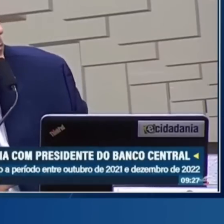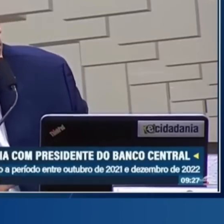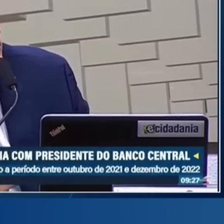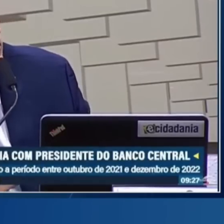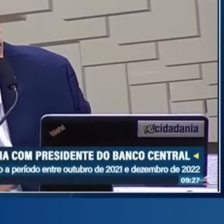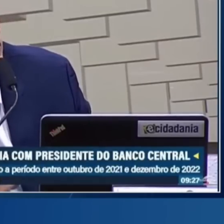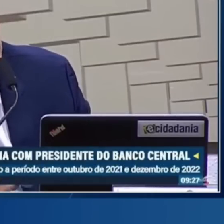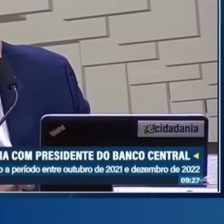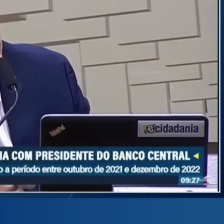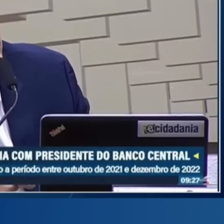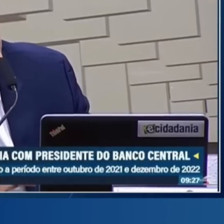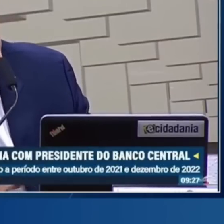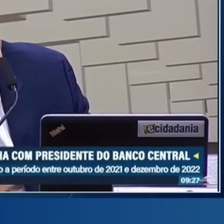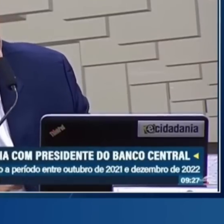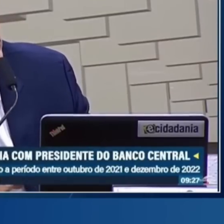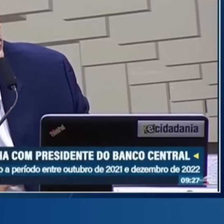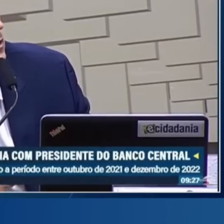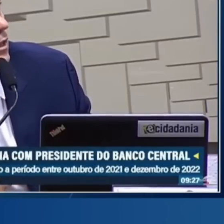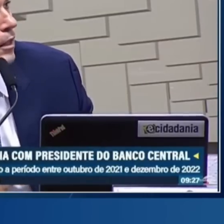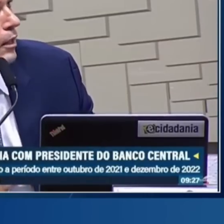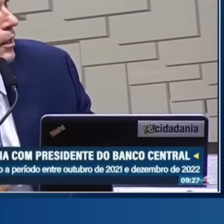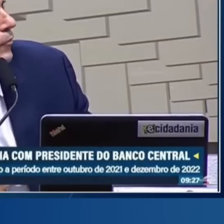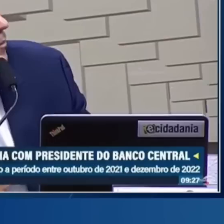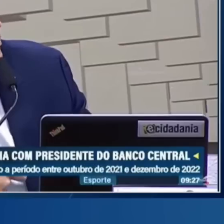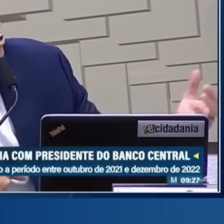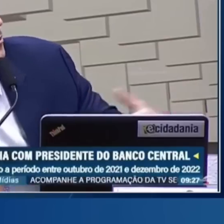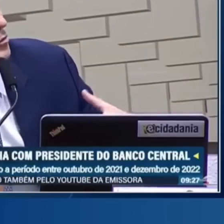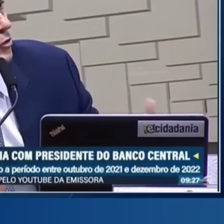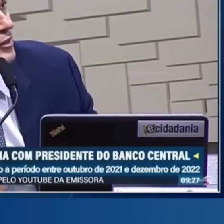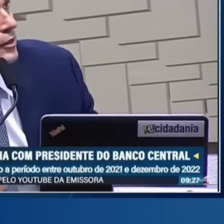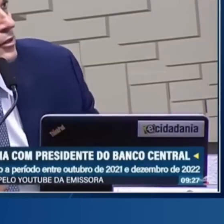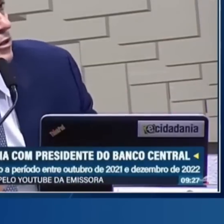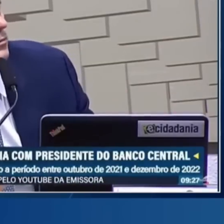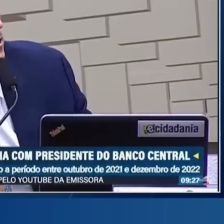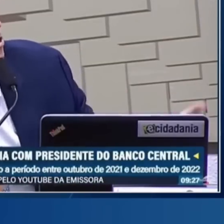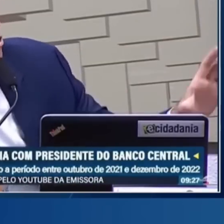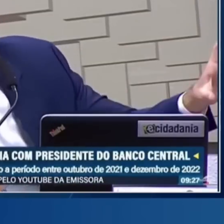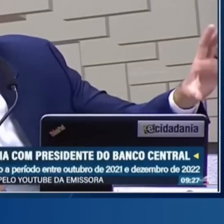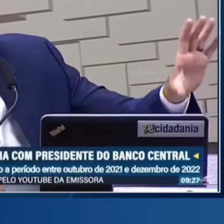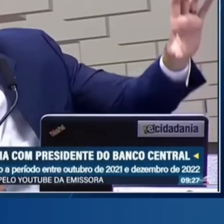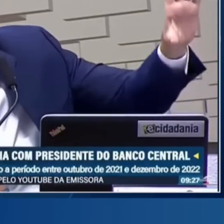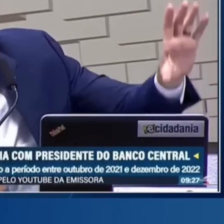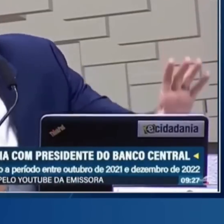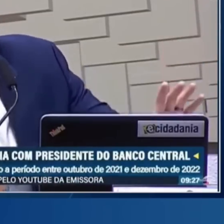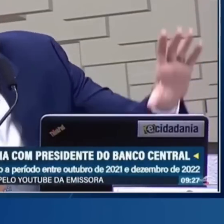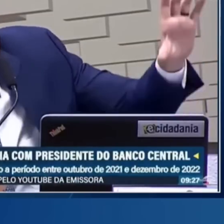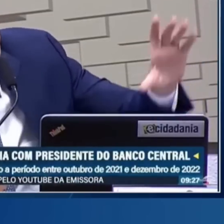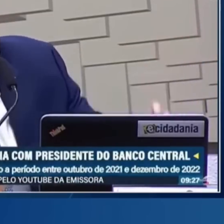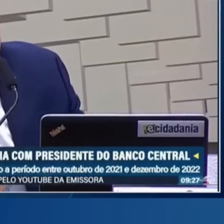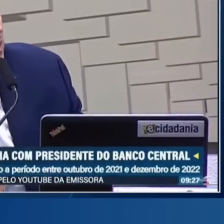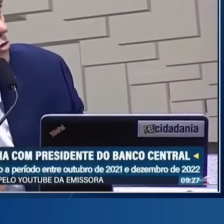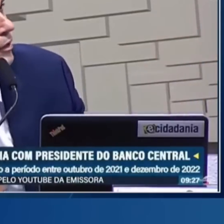que diz o seguinte, mais demanda, né, mais gente procurando consumir coisas ou mais dinheiro em circulação,